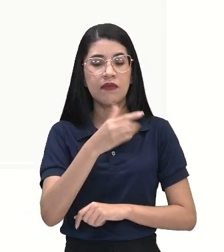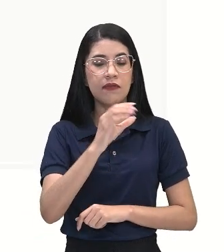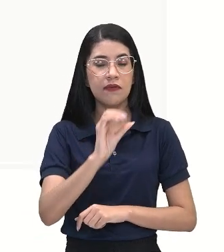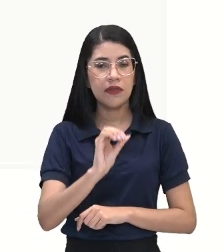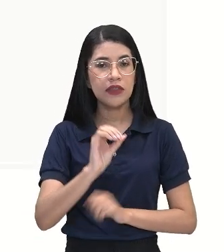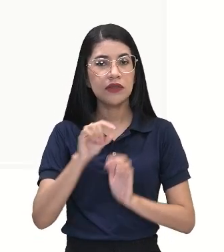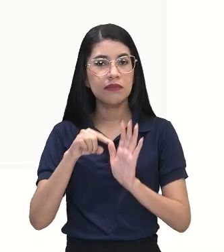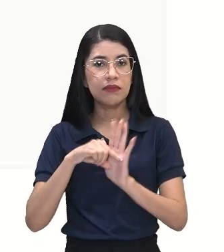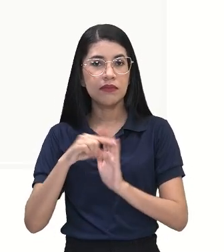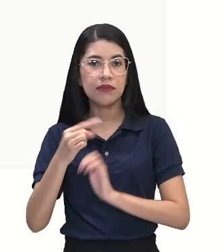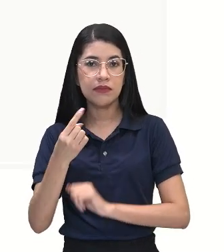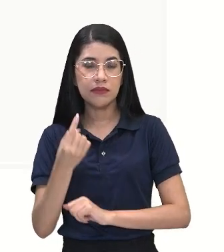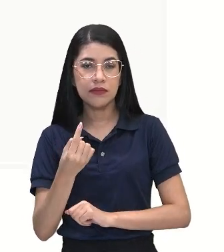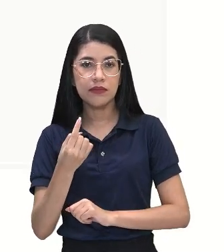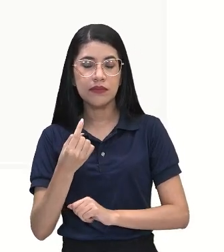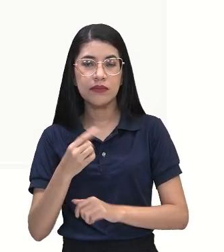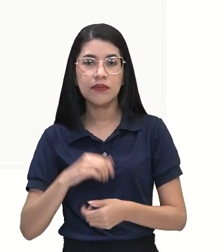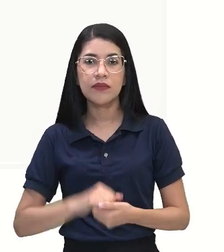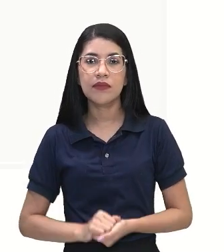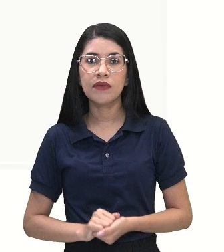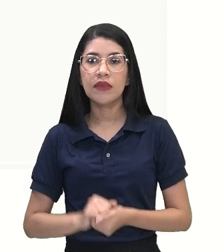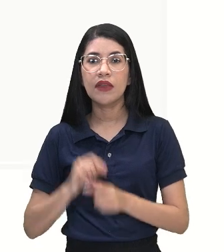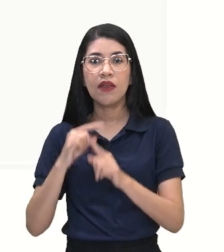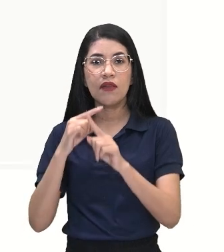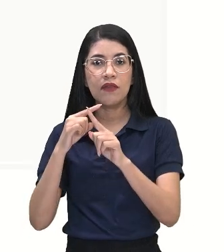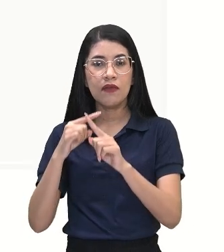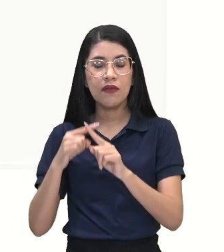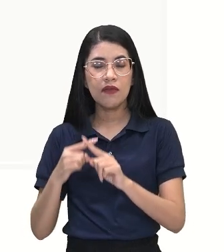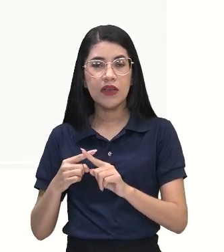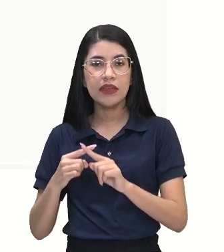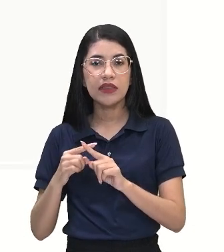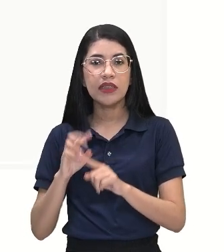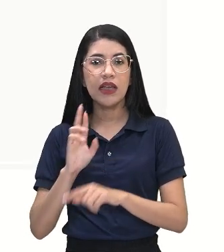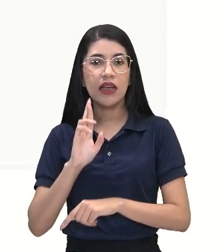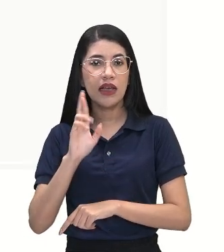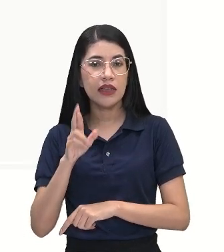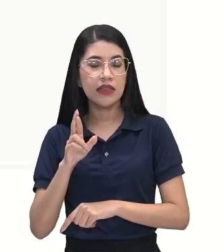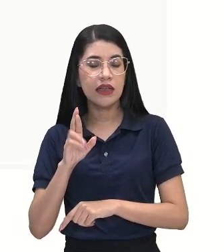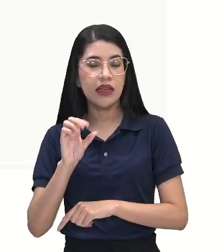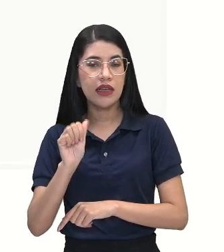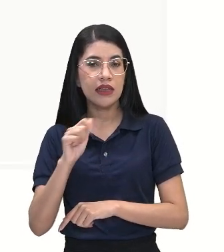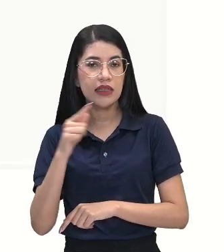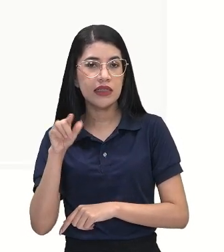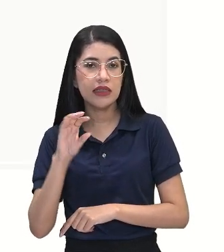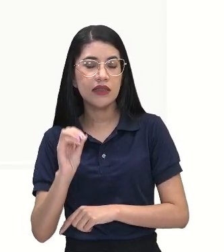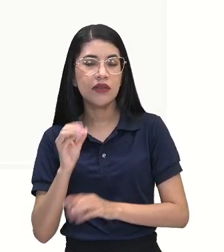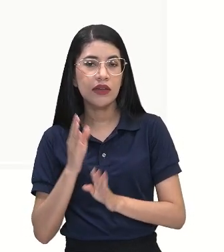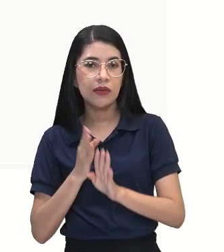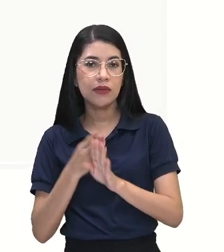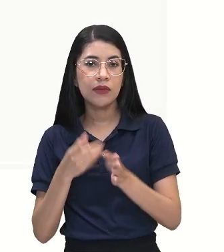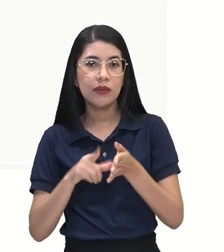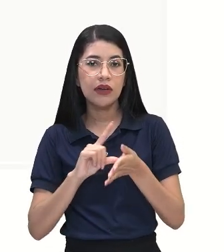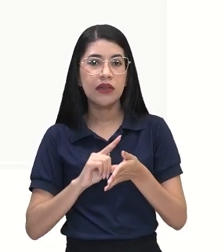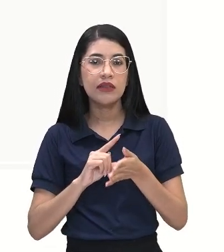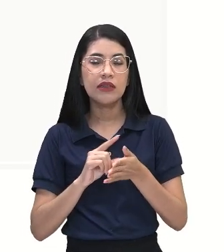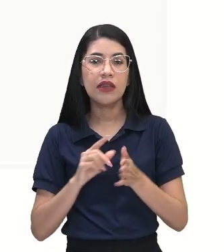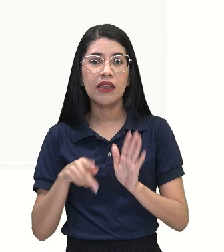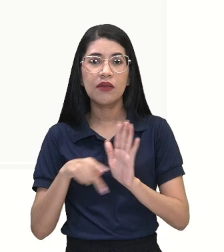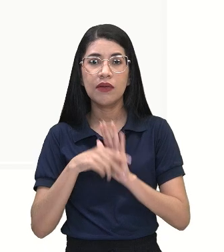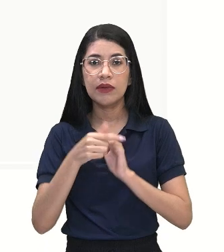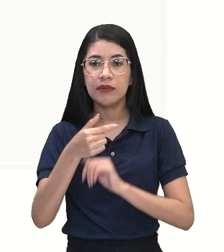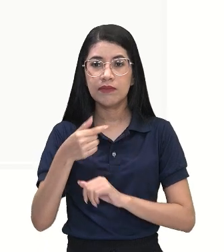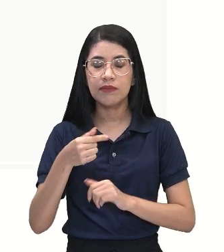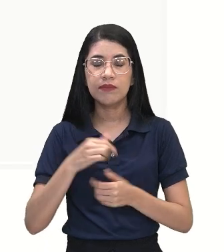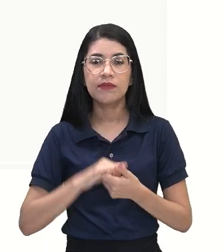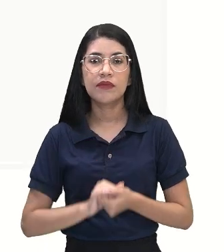1. Vezes o valor da razão. A razão nós já encontramos, que foi o 7. Viram só? Então,